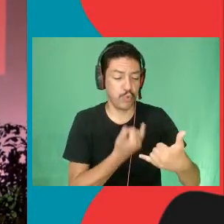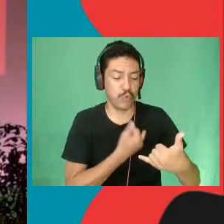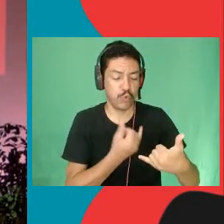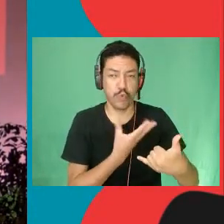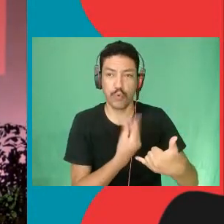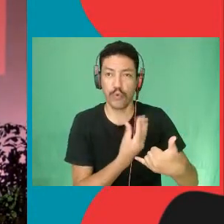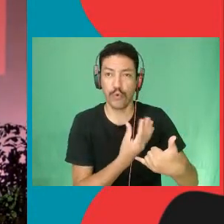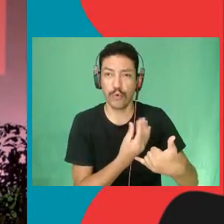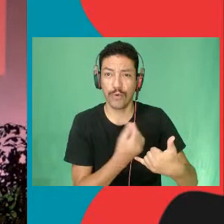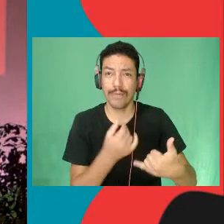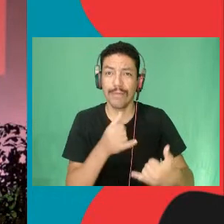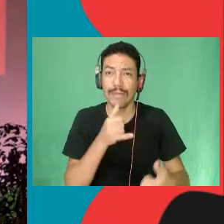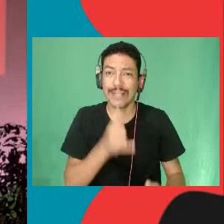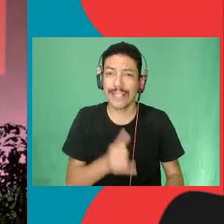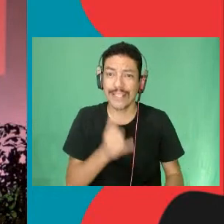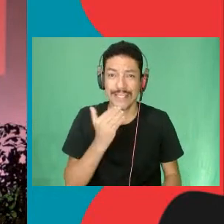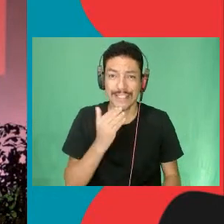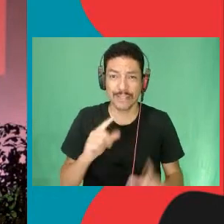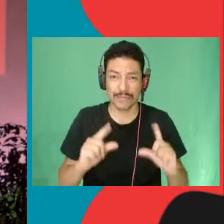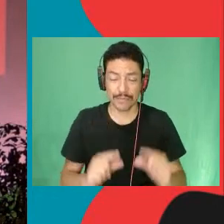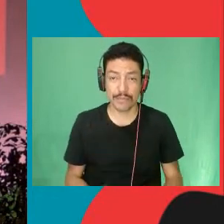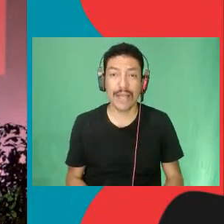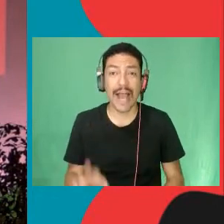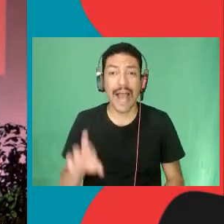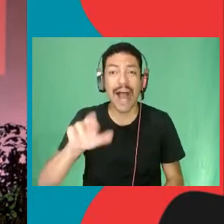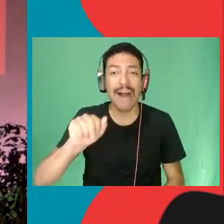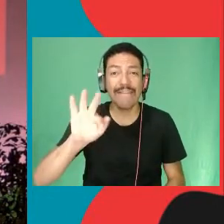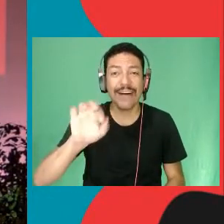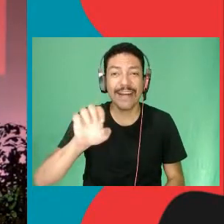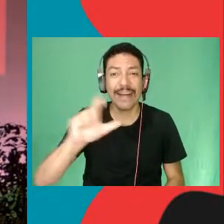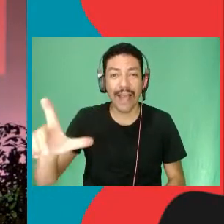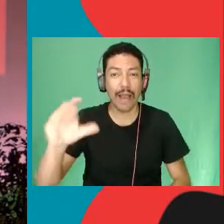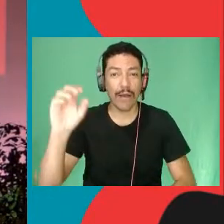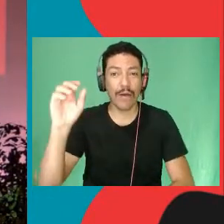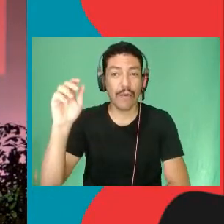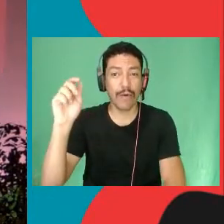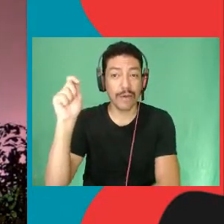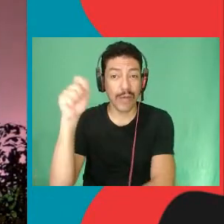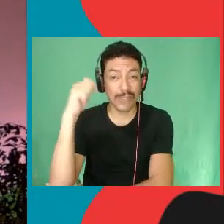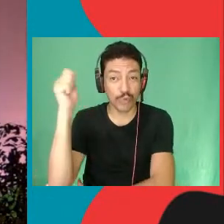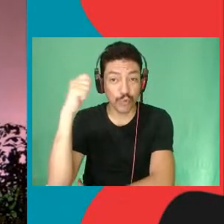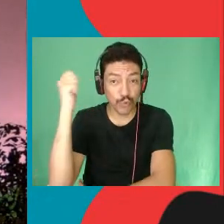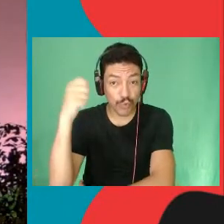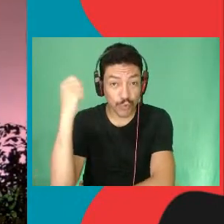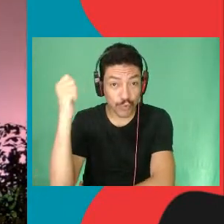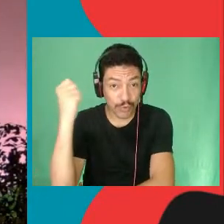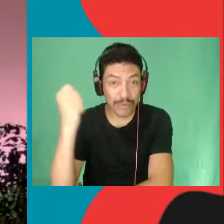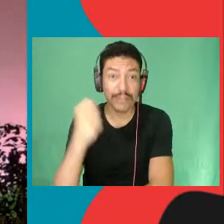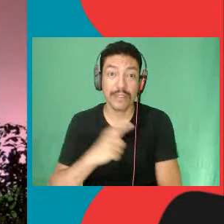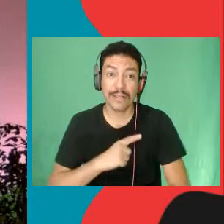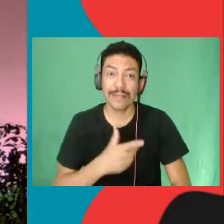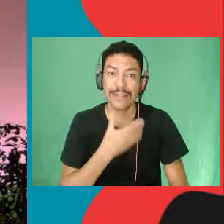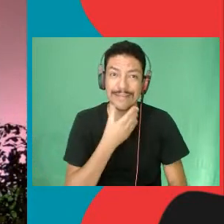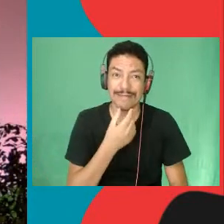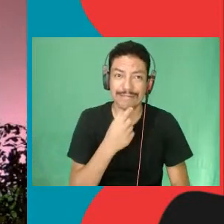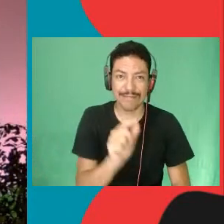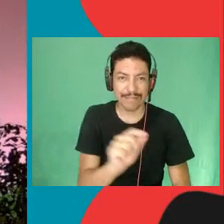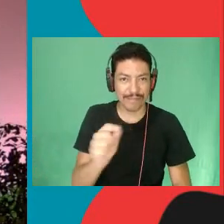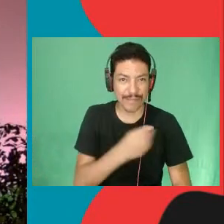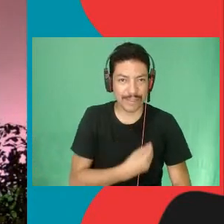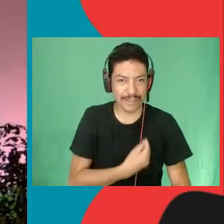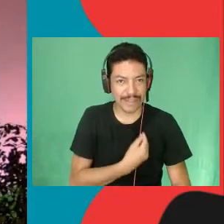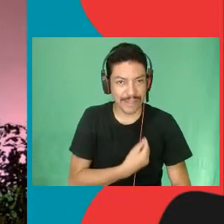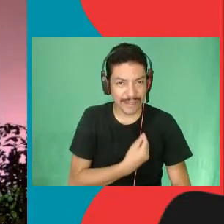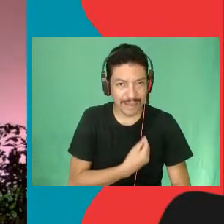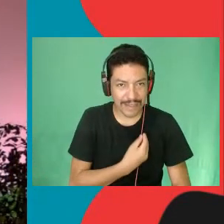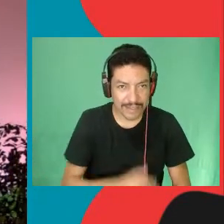Sul, a gente tem presença masculina também. A gente tem... Oi? Presença masculina. Meu negócio está apitando, que é o negócio apitando na